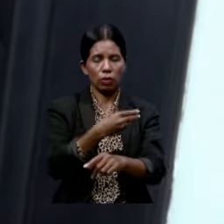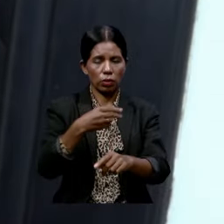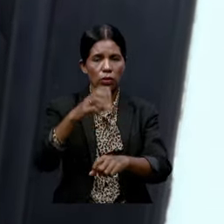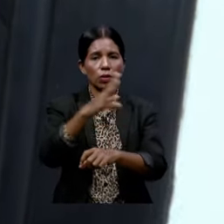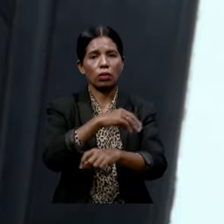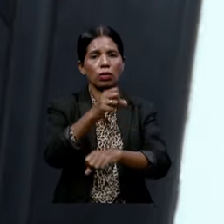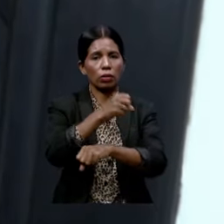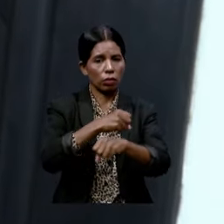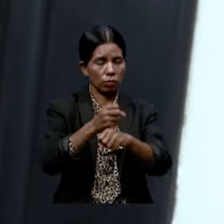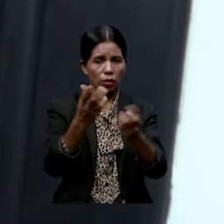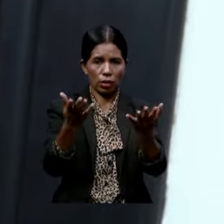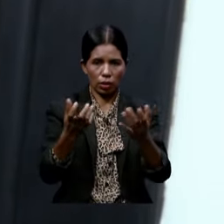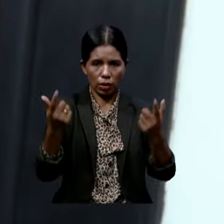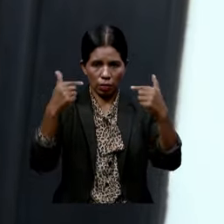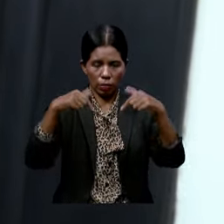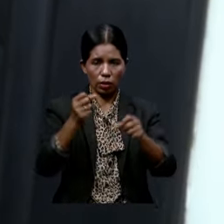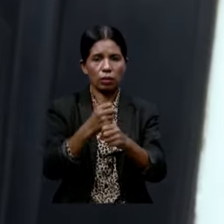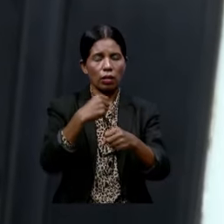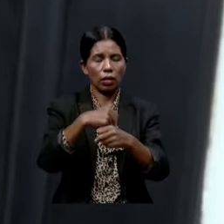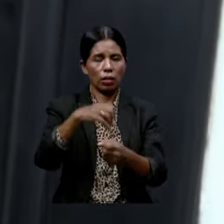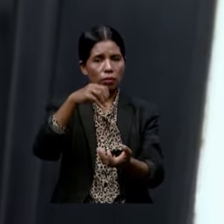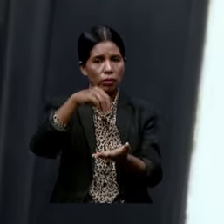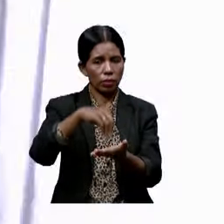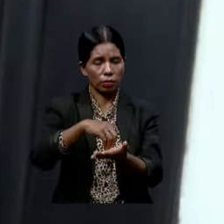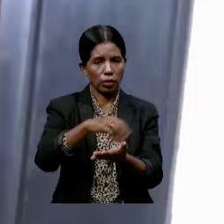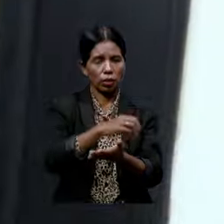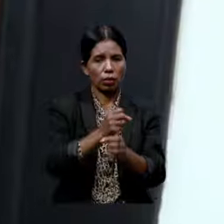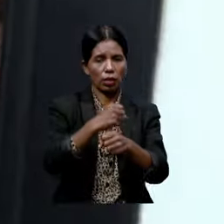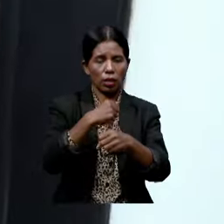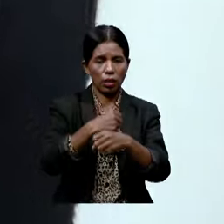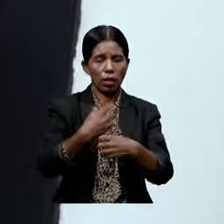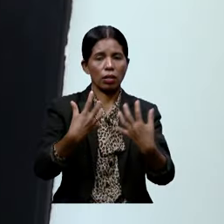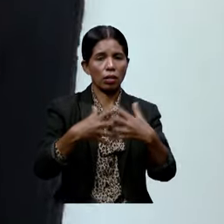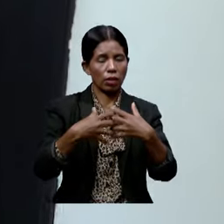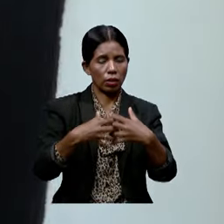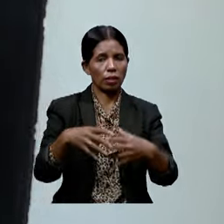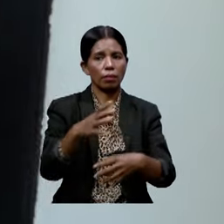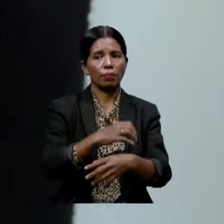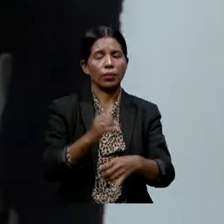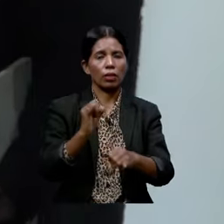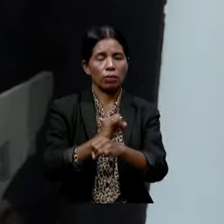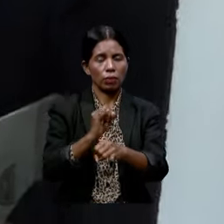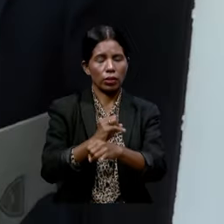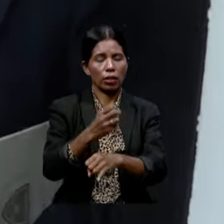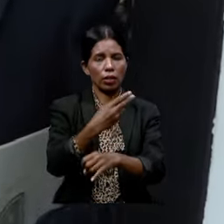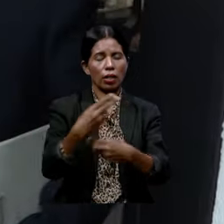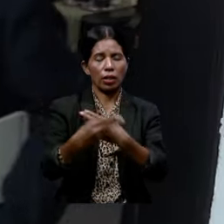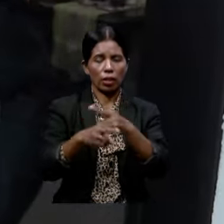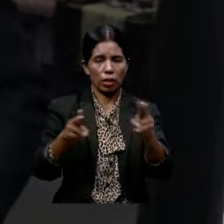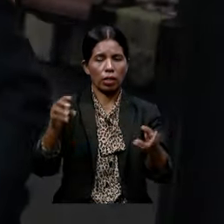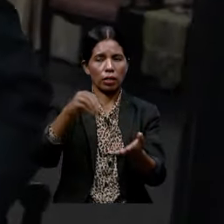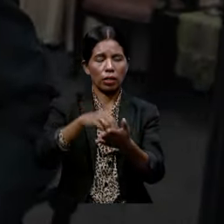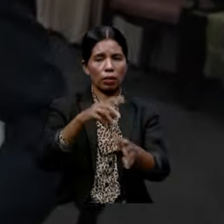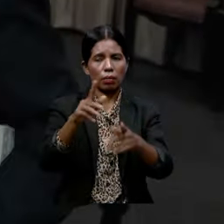Singapura, nebe hakarak atuhalo investimento, liu-liu atuhari fábrica Hena e Raiwa, no fábrica ne se emprega em Marihun Lima.